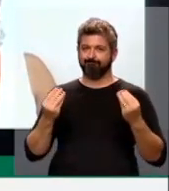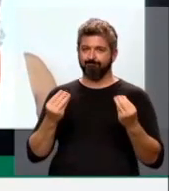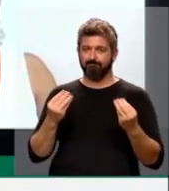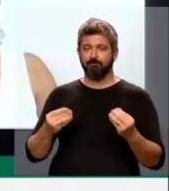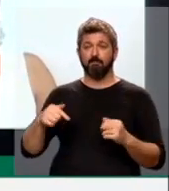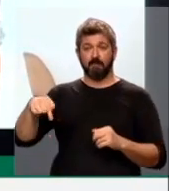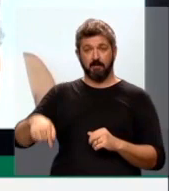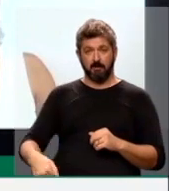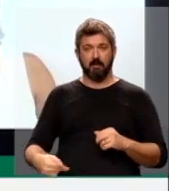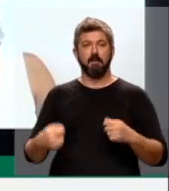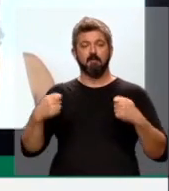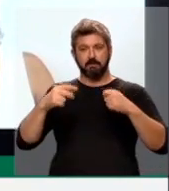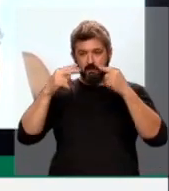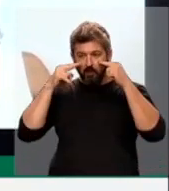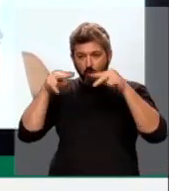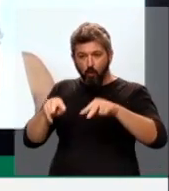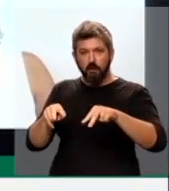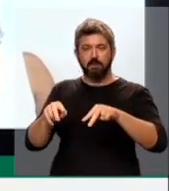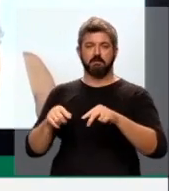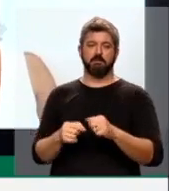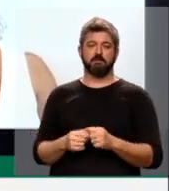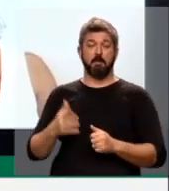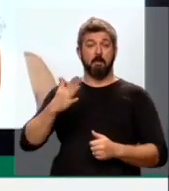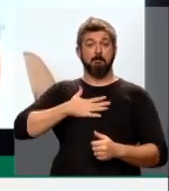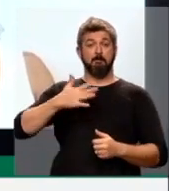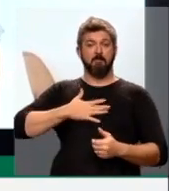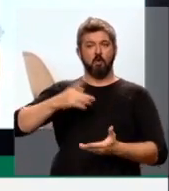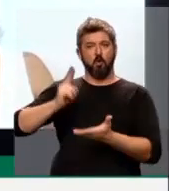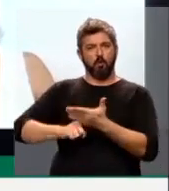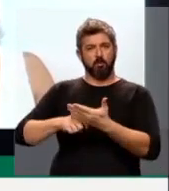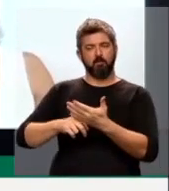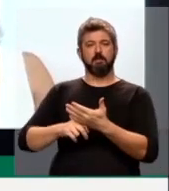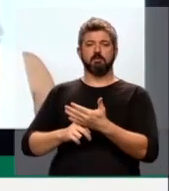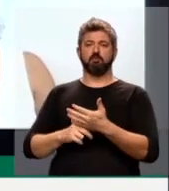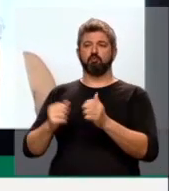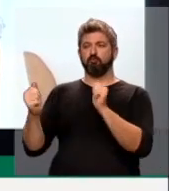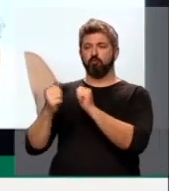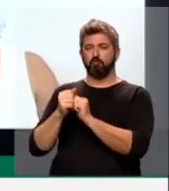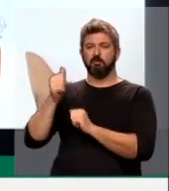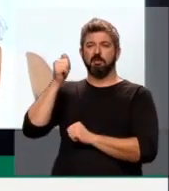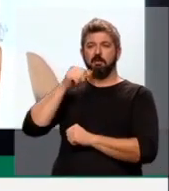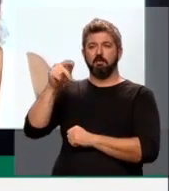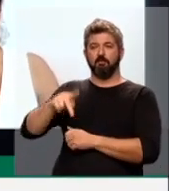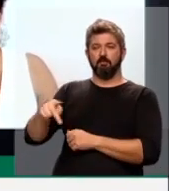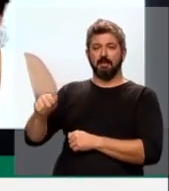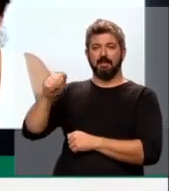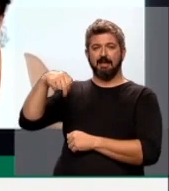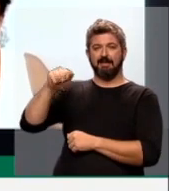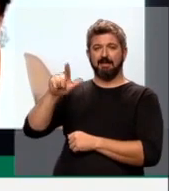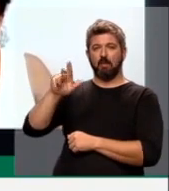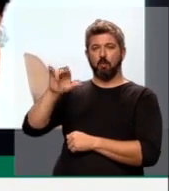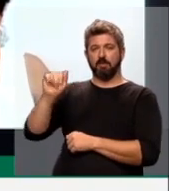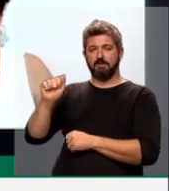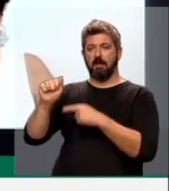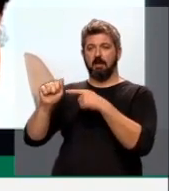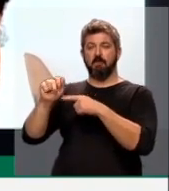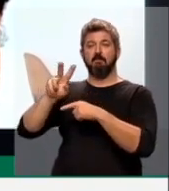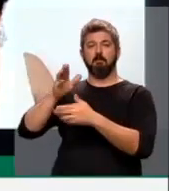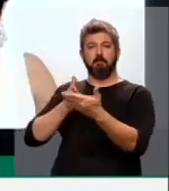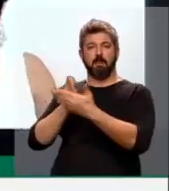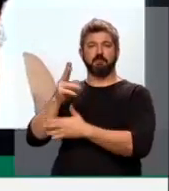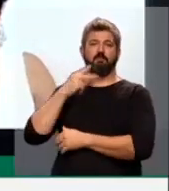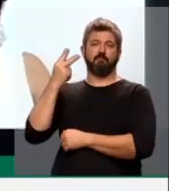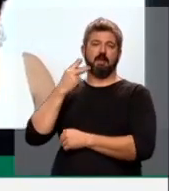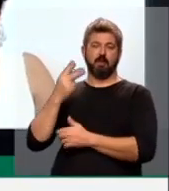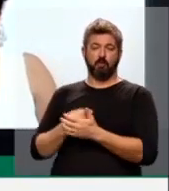estar acompanhando este processo, é o meu compromisso com a professora Ana Lúcia Martins, vereadora eleita de Joinville, que é um